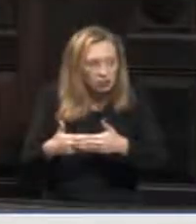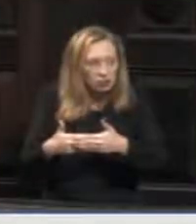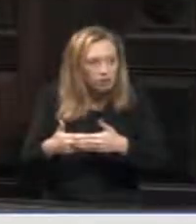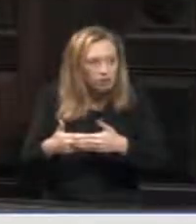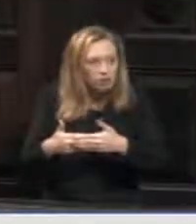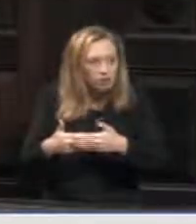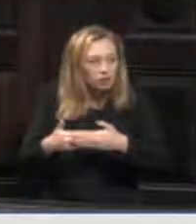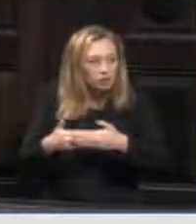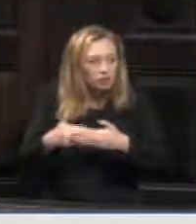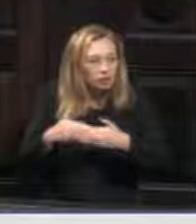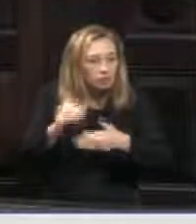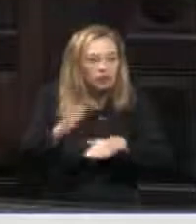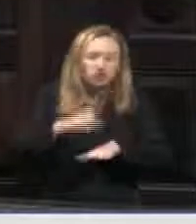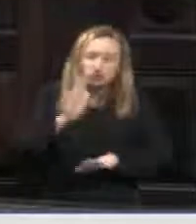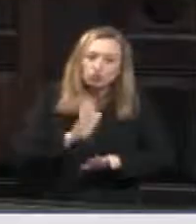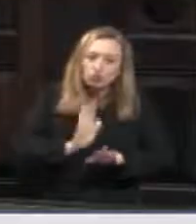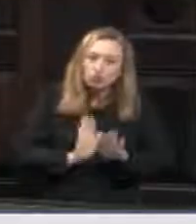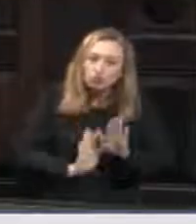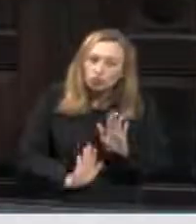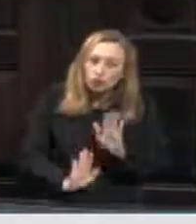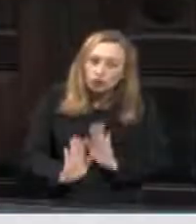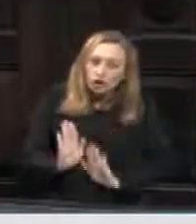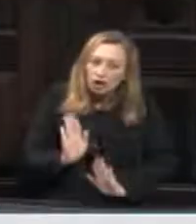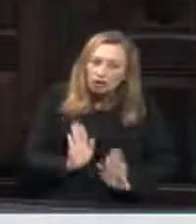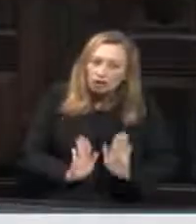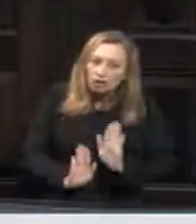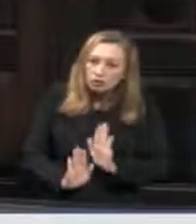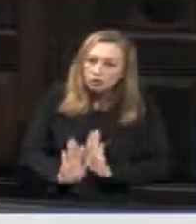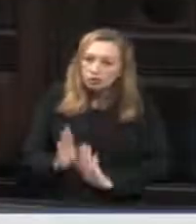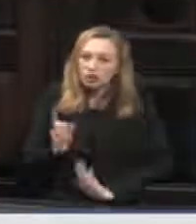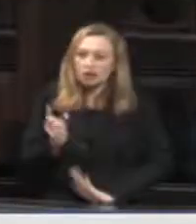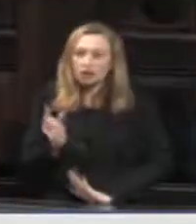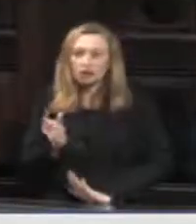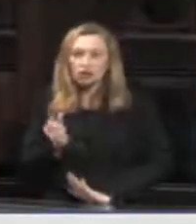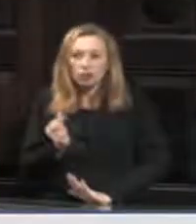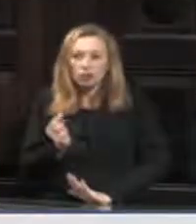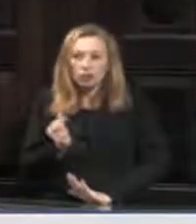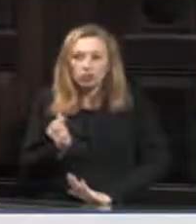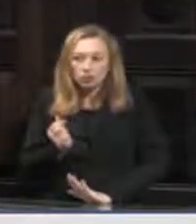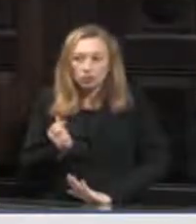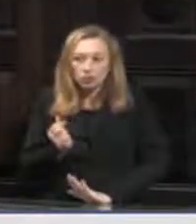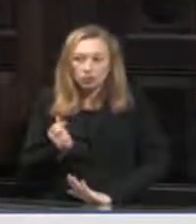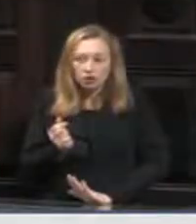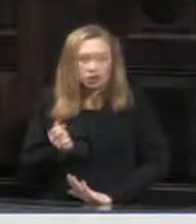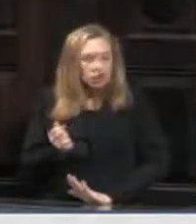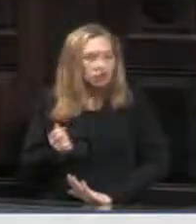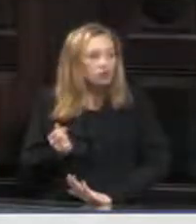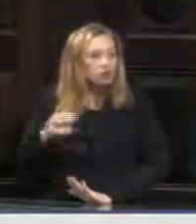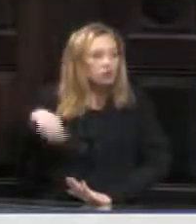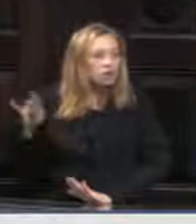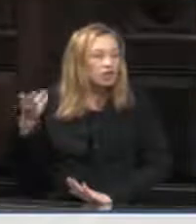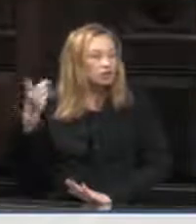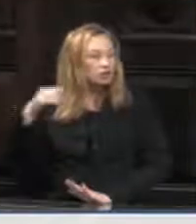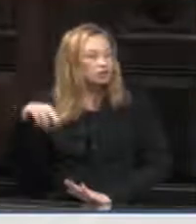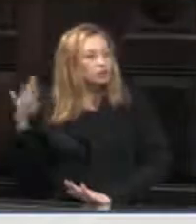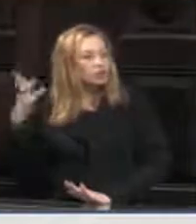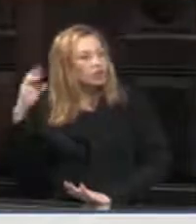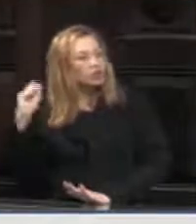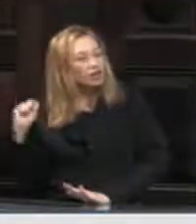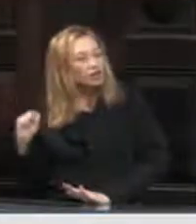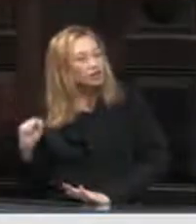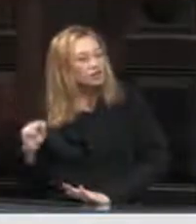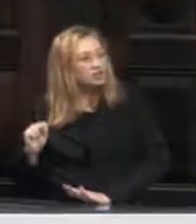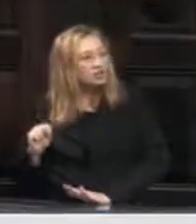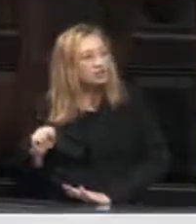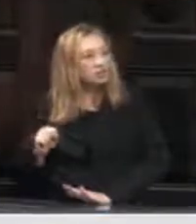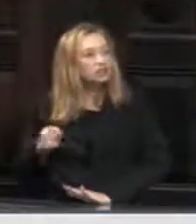de cautela na economia dos neoliberais, mas sempre a gente imagina que